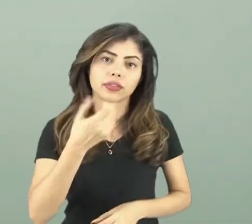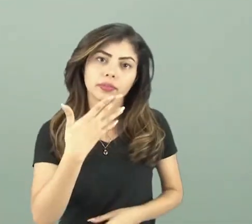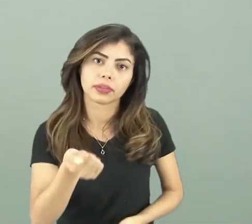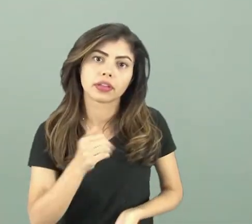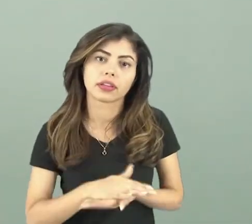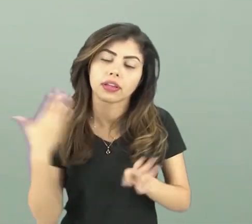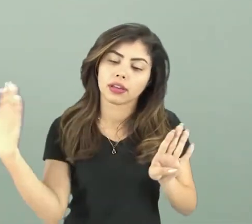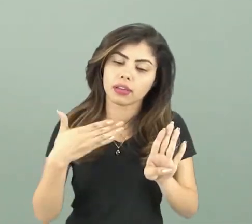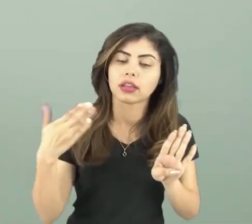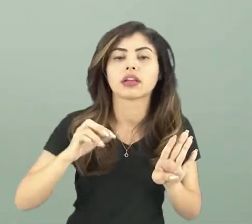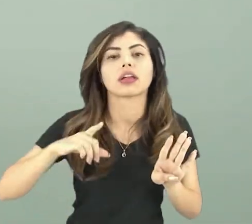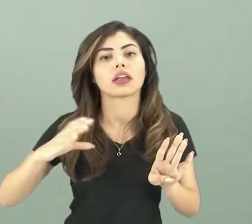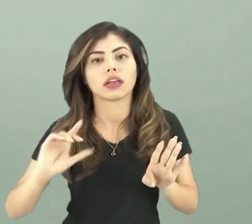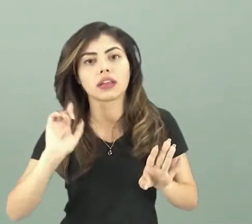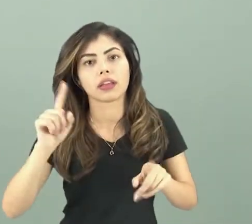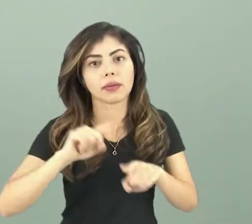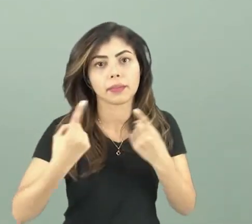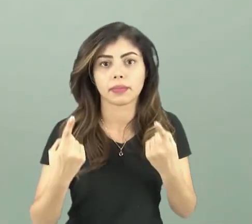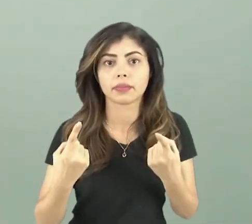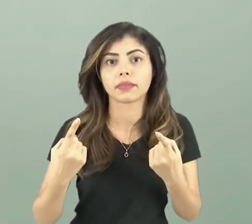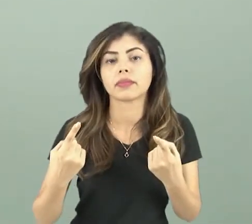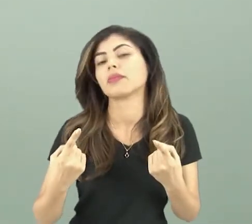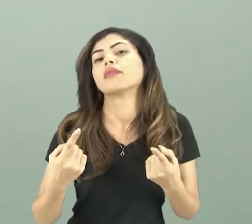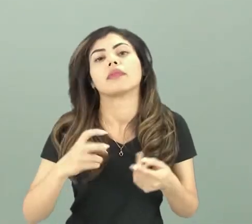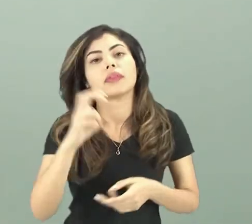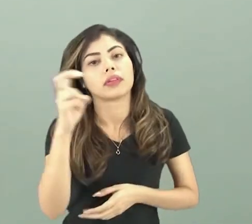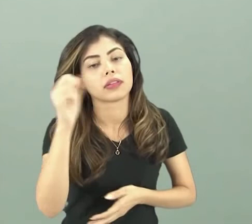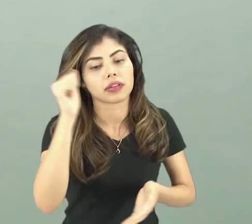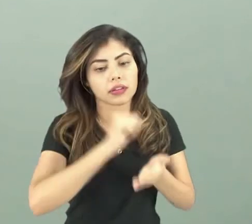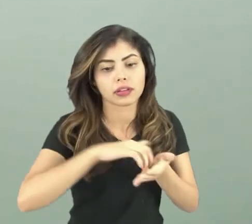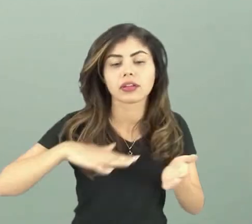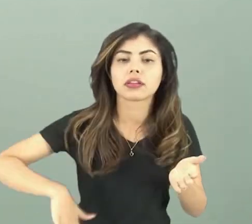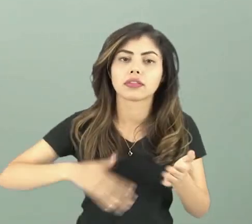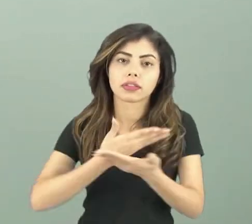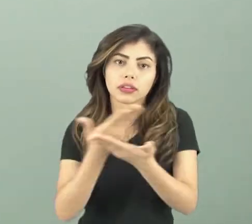bom? Acesse a plataforma Edu, que vai ter